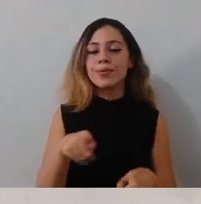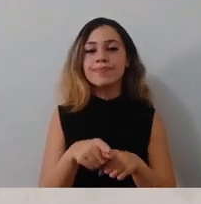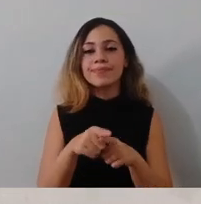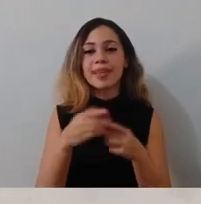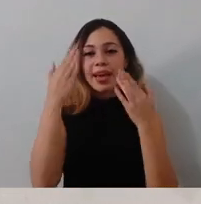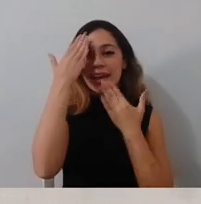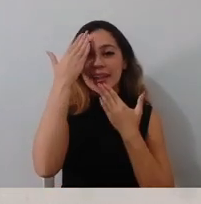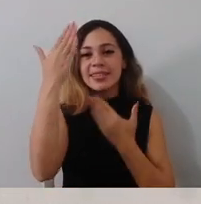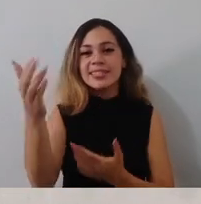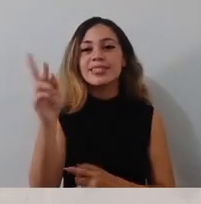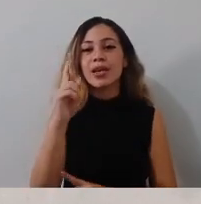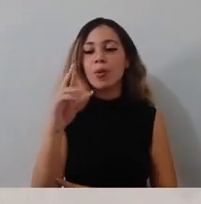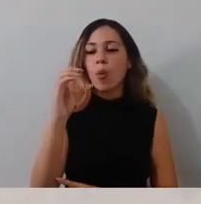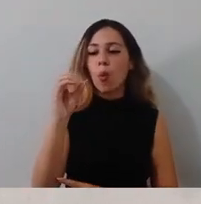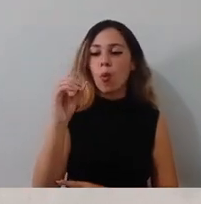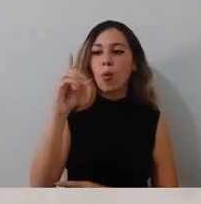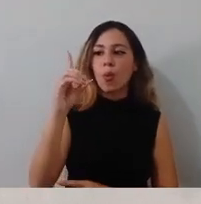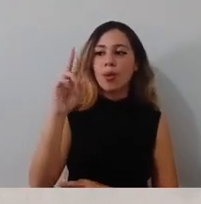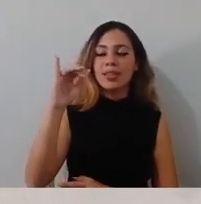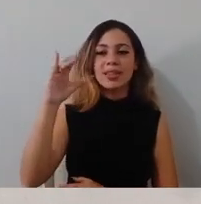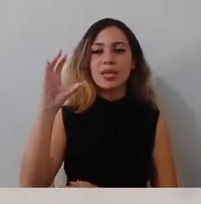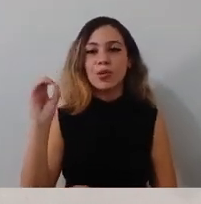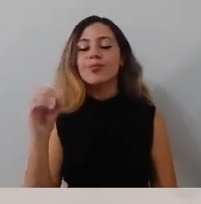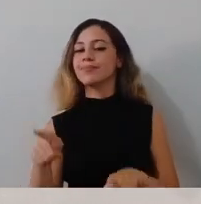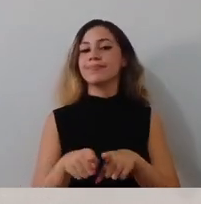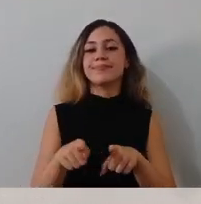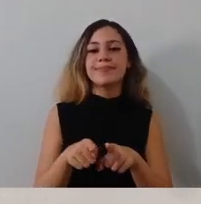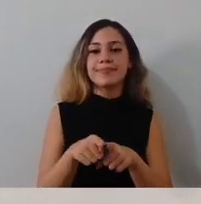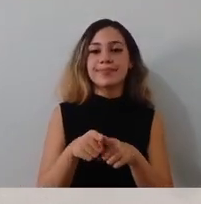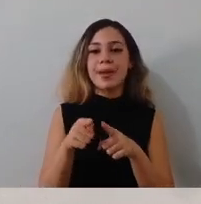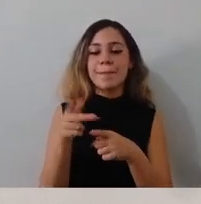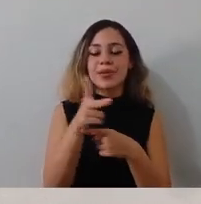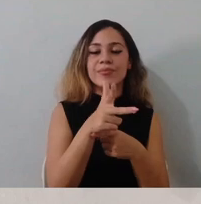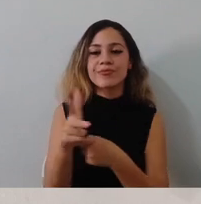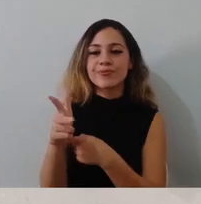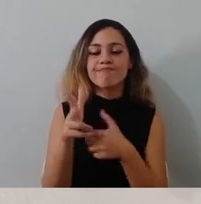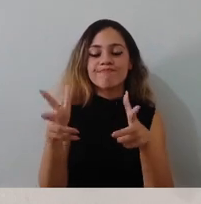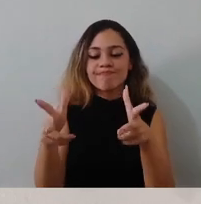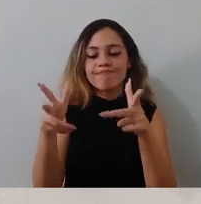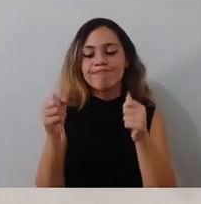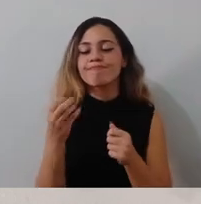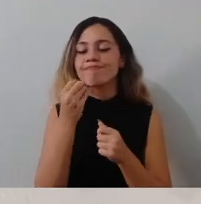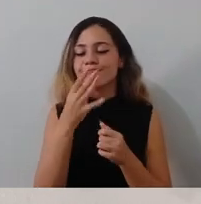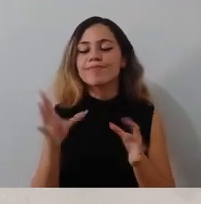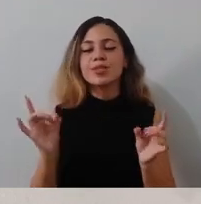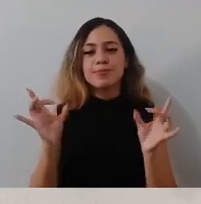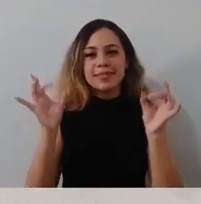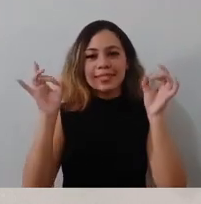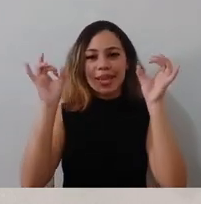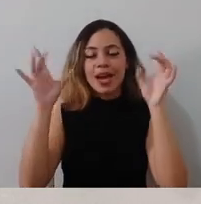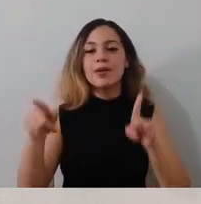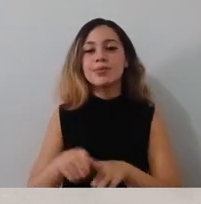muito bom. Quero agradecer também ao Rodrigo, Rodrigo, o olhar obrigada. sensível que fica aí atrás das câmeras, mas que tem uma percepção também muito especial